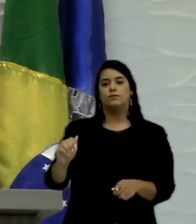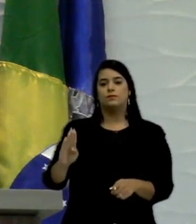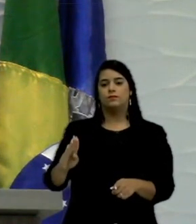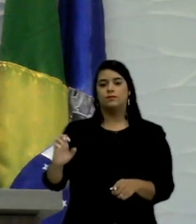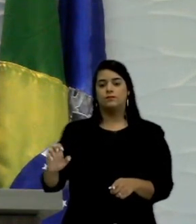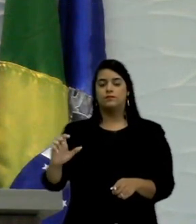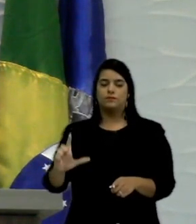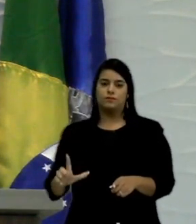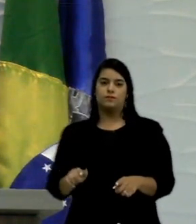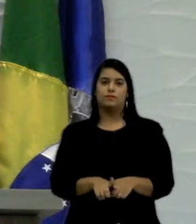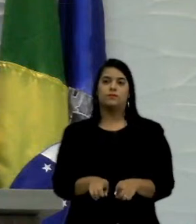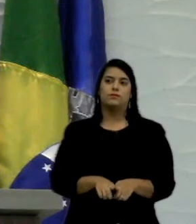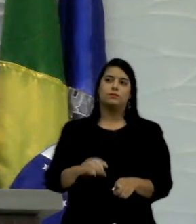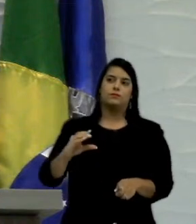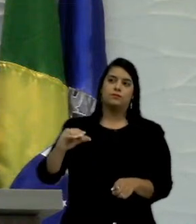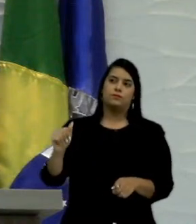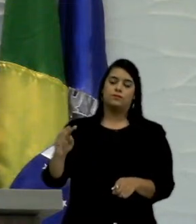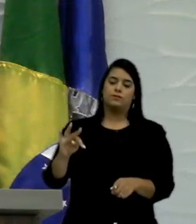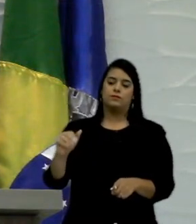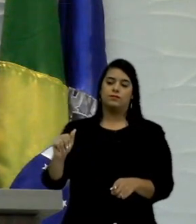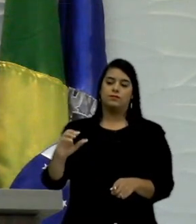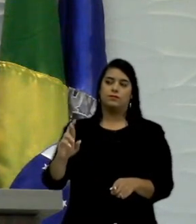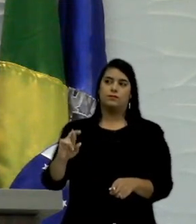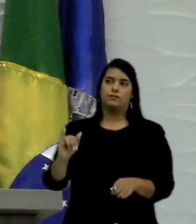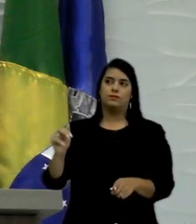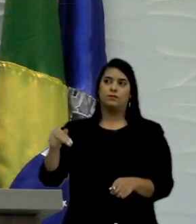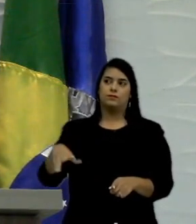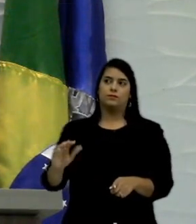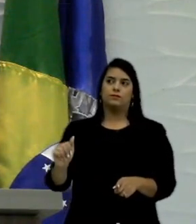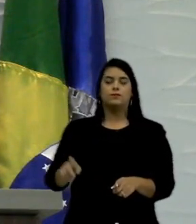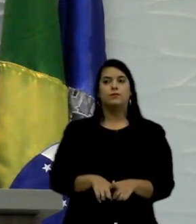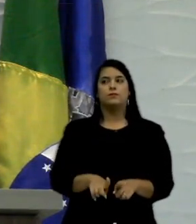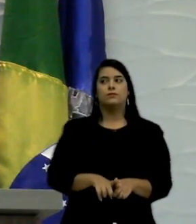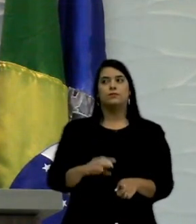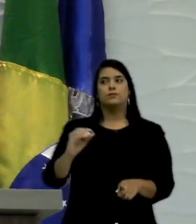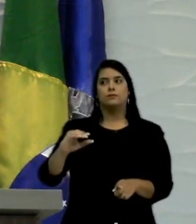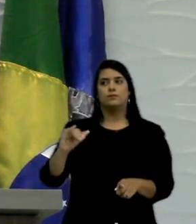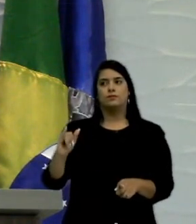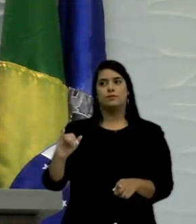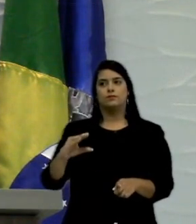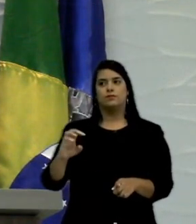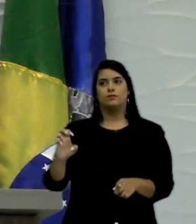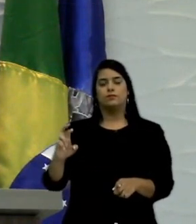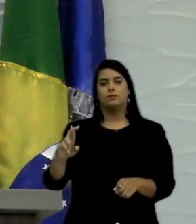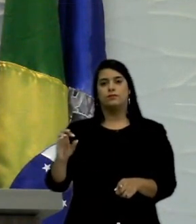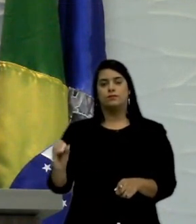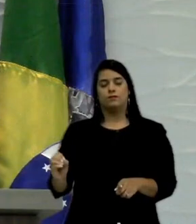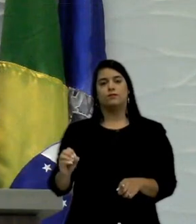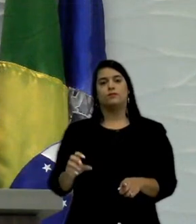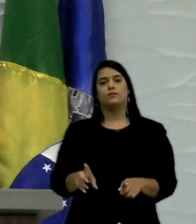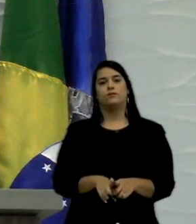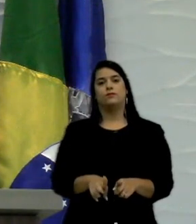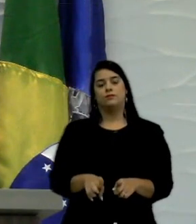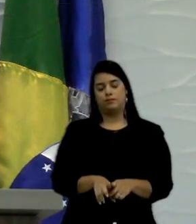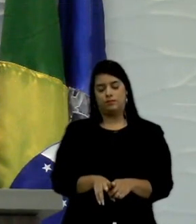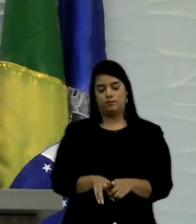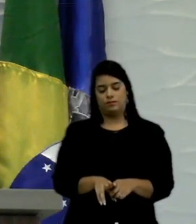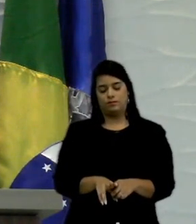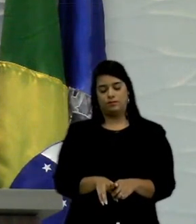conhecida por Tina, Catarina Azevedo, Cícero Nascimento, nosso amigo Cicinho, que mora em